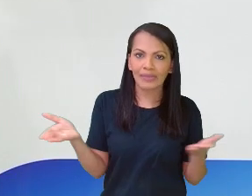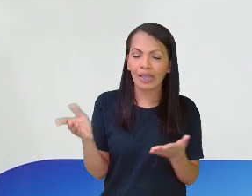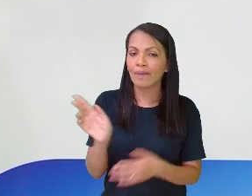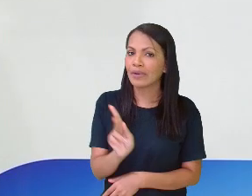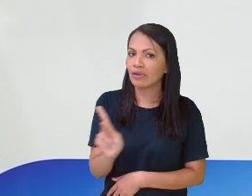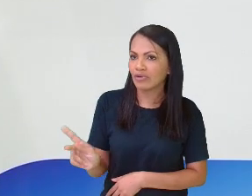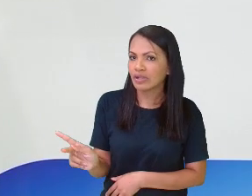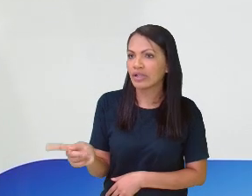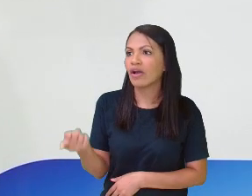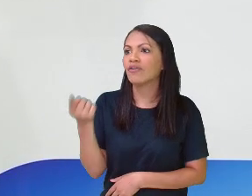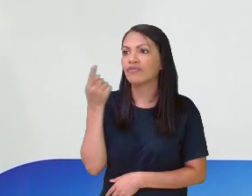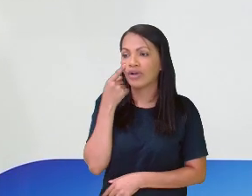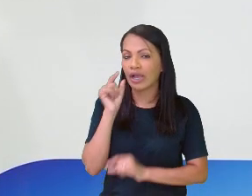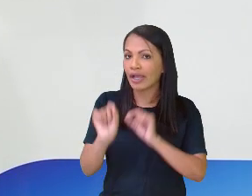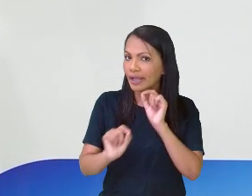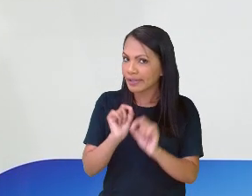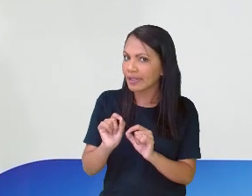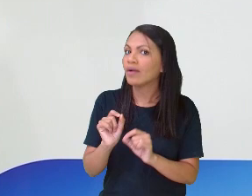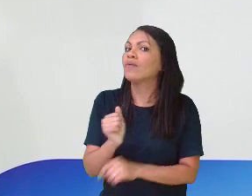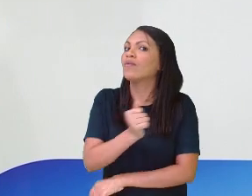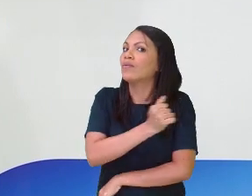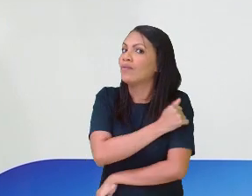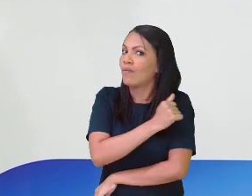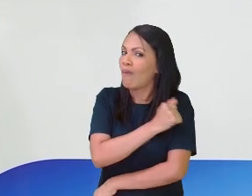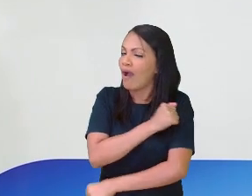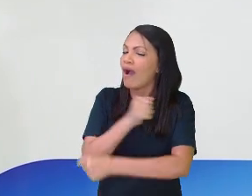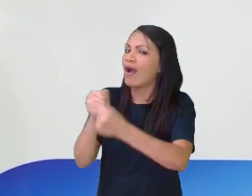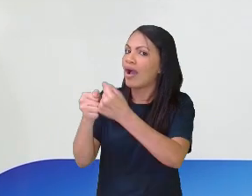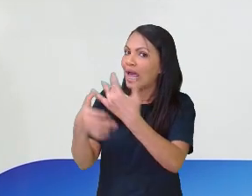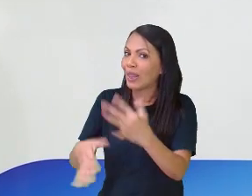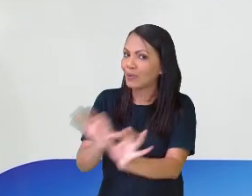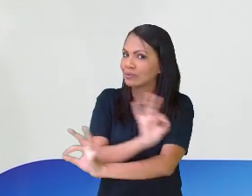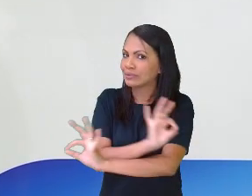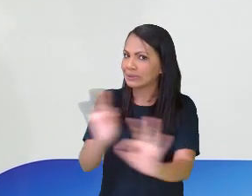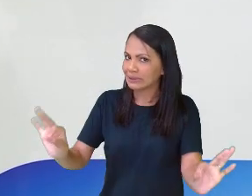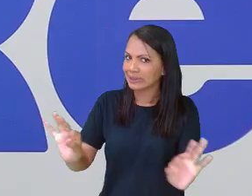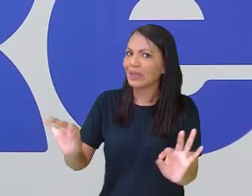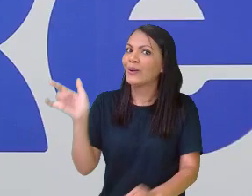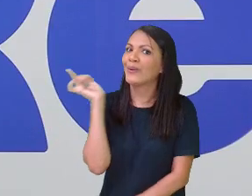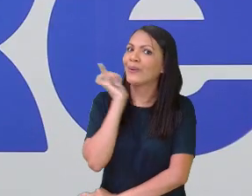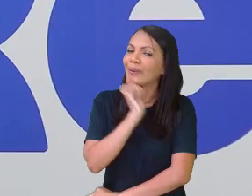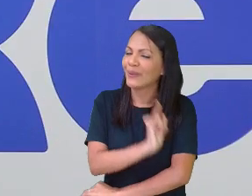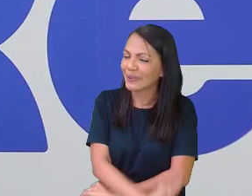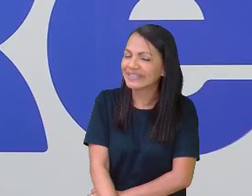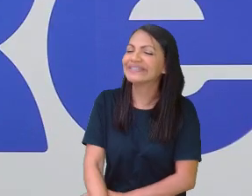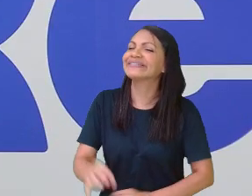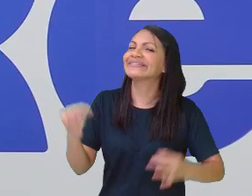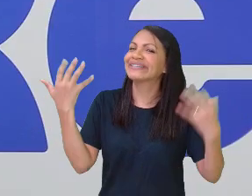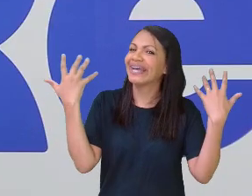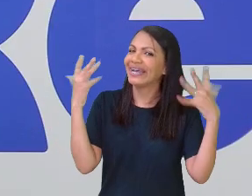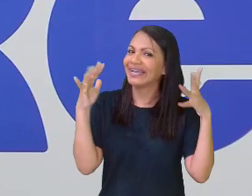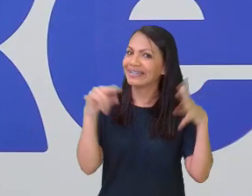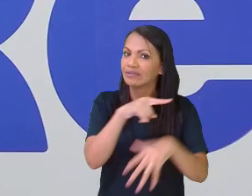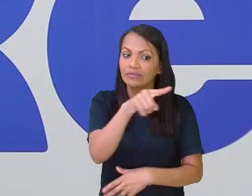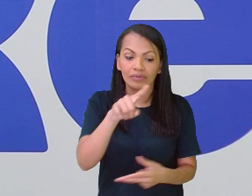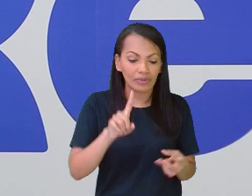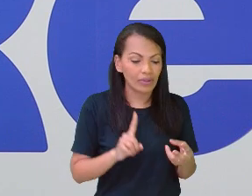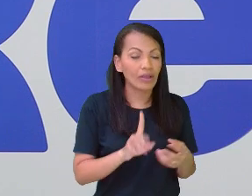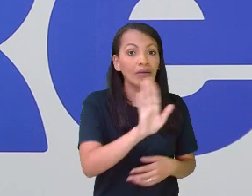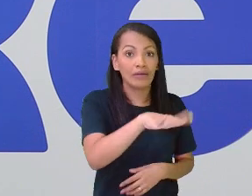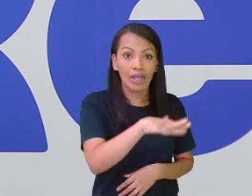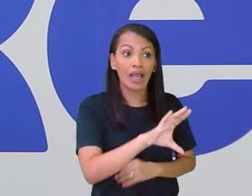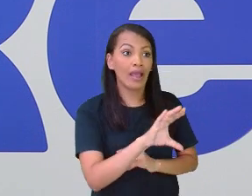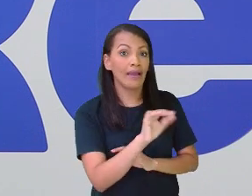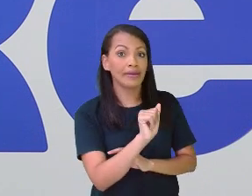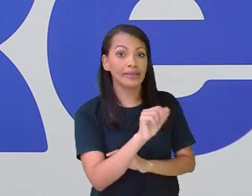professora Sinara, a gente vê que esses estudantes do chat são show. São show mesmo, tá, professora Maurícia? Até o Carlos também aqui no meio, ele